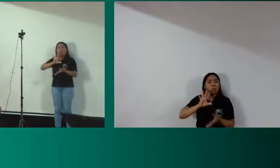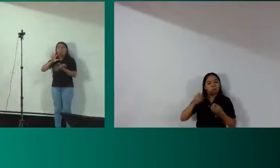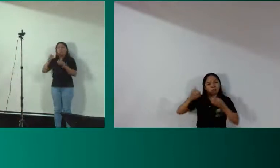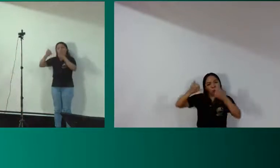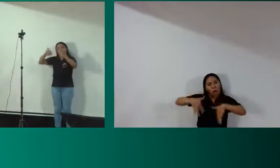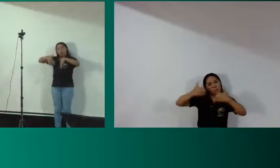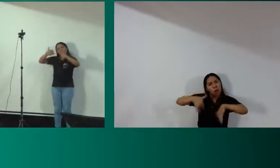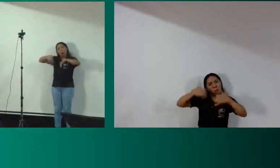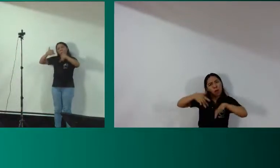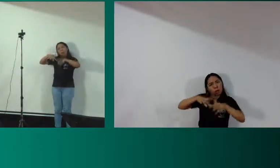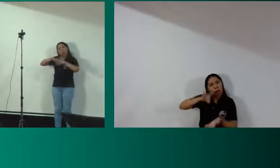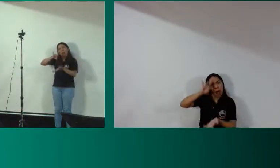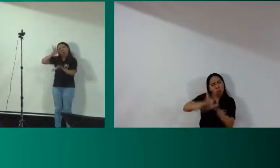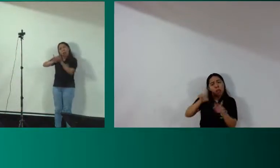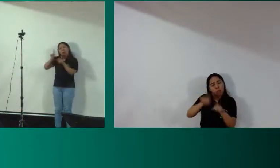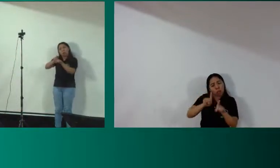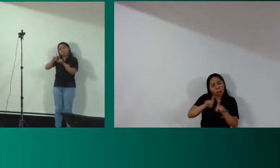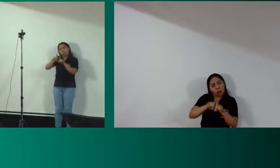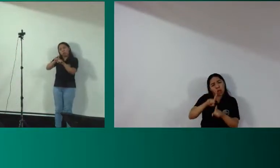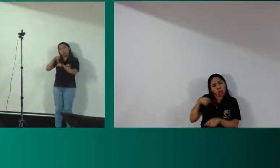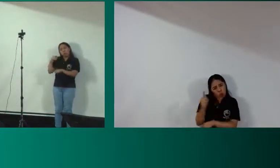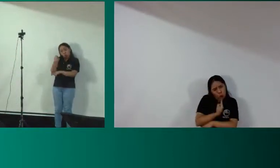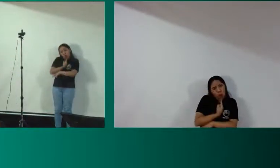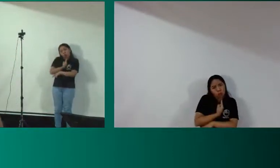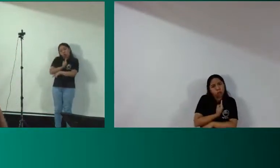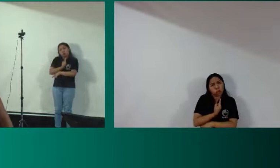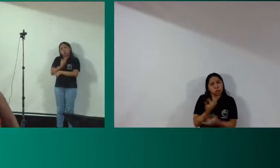fazem uma realidade muito Nossa também